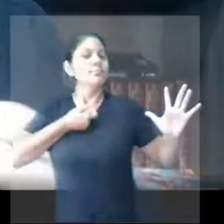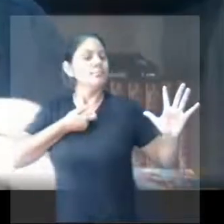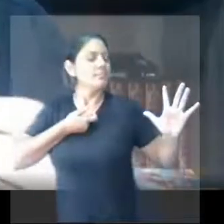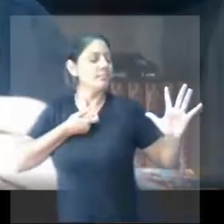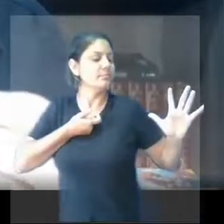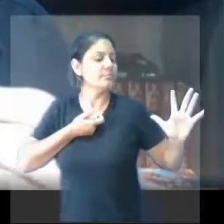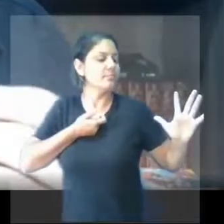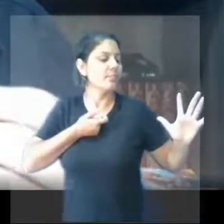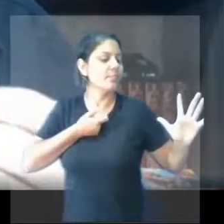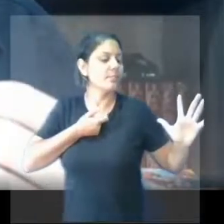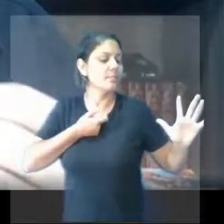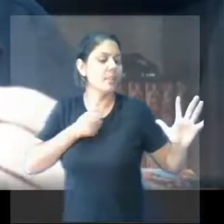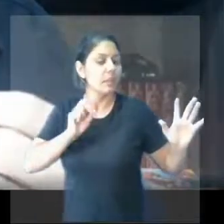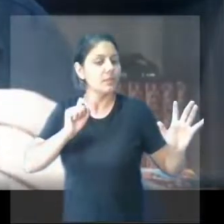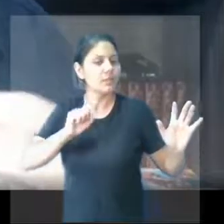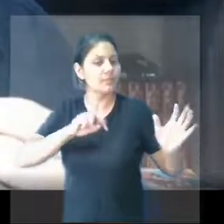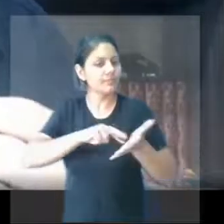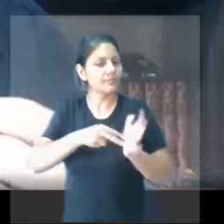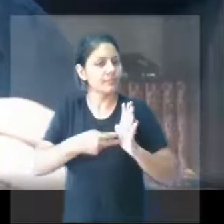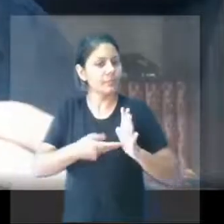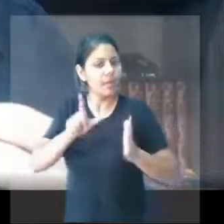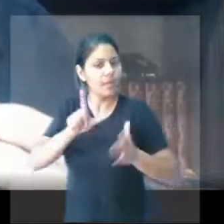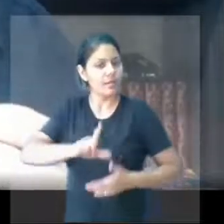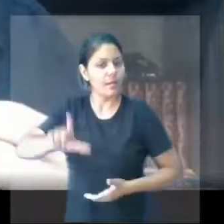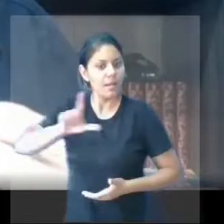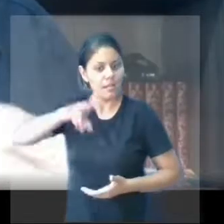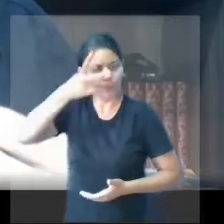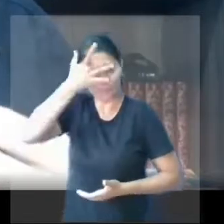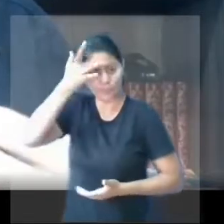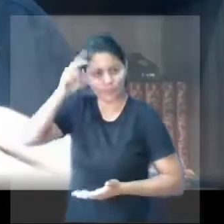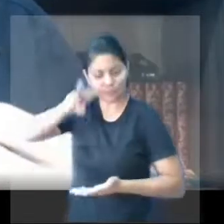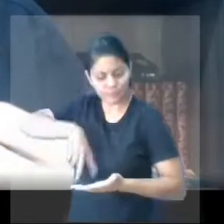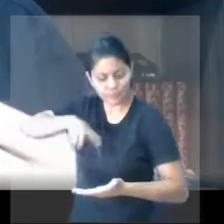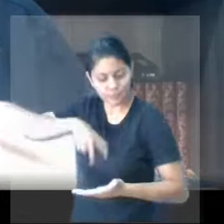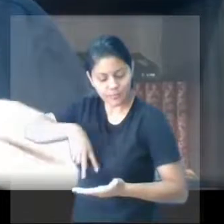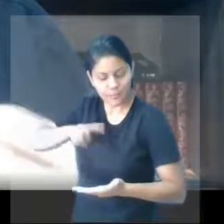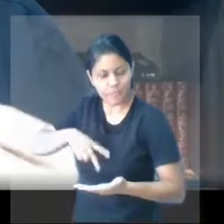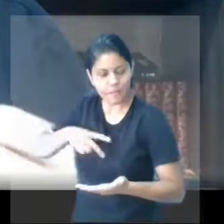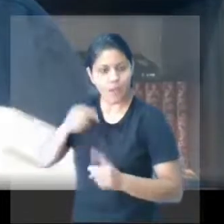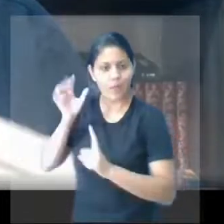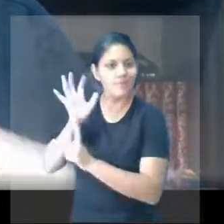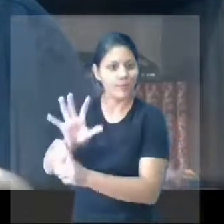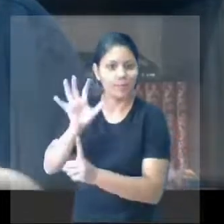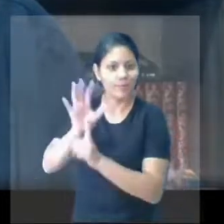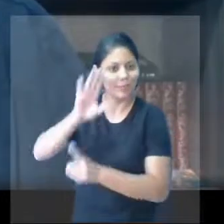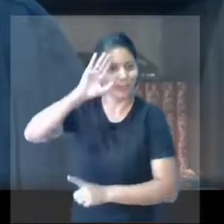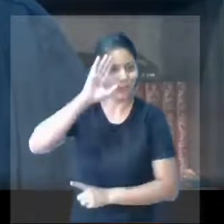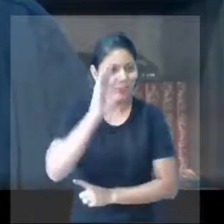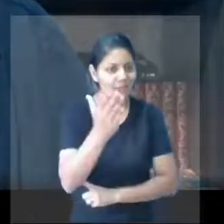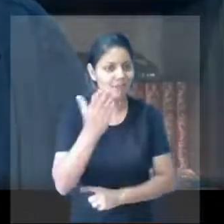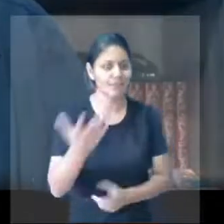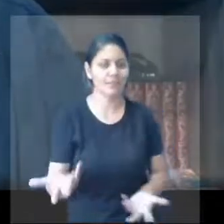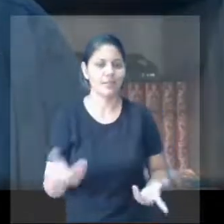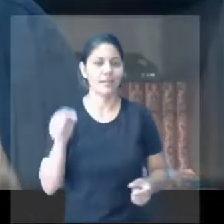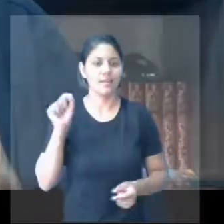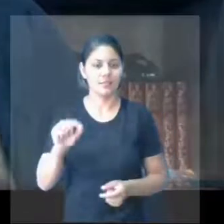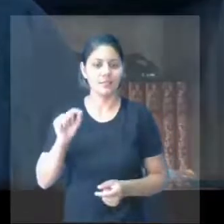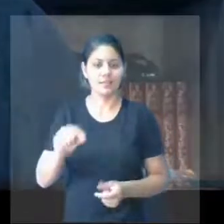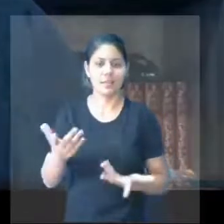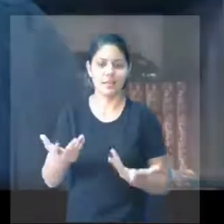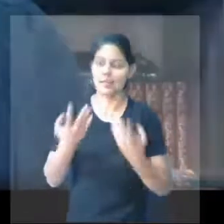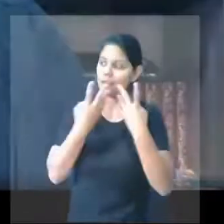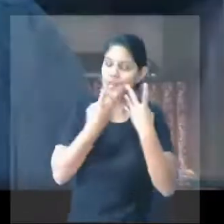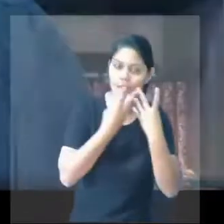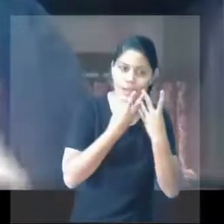inspiração, justamente em leitores, fornece então uma certa influência. E aí, essa qualidade que traz